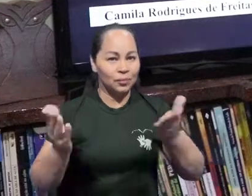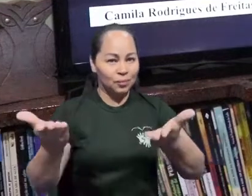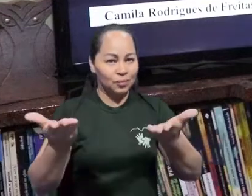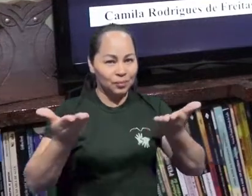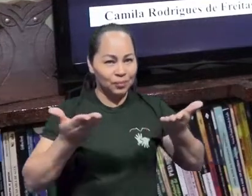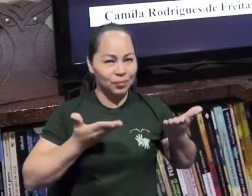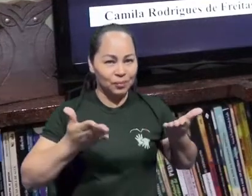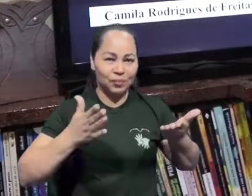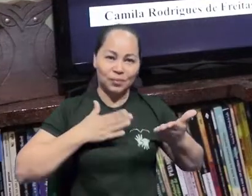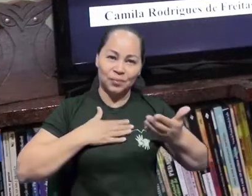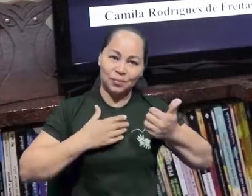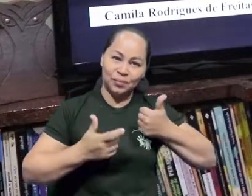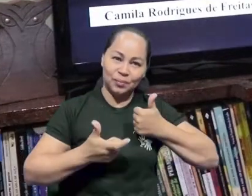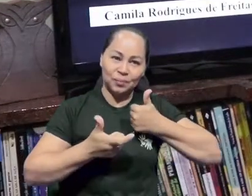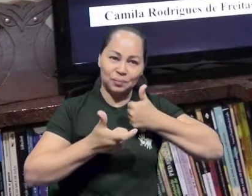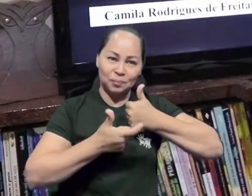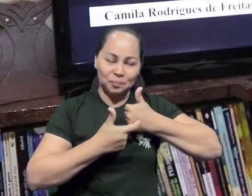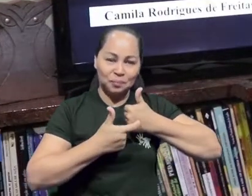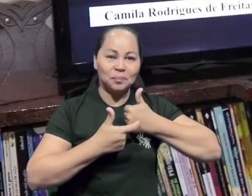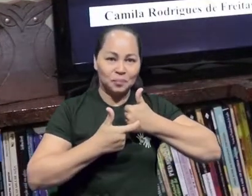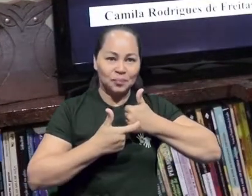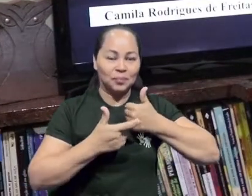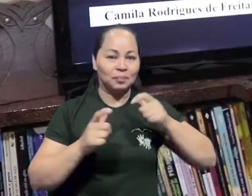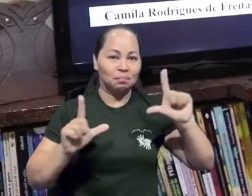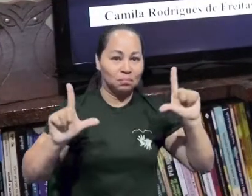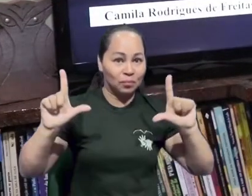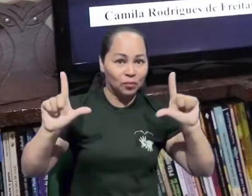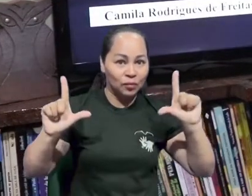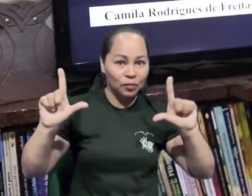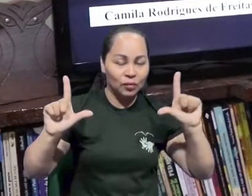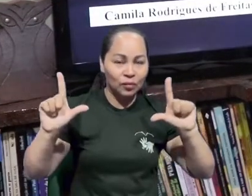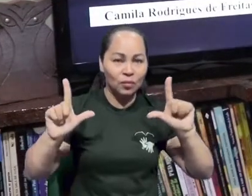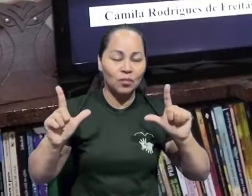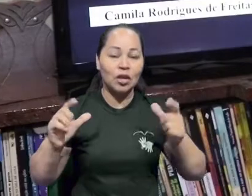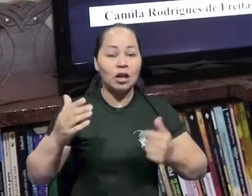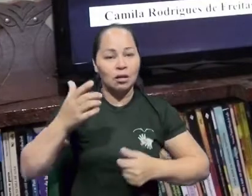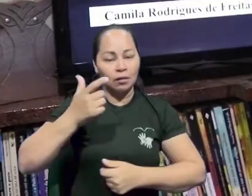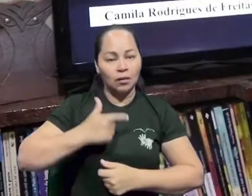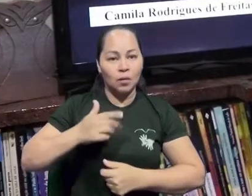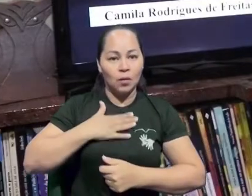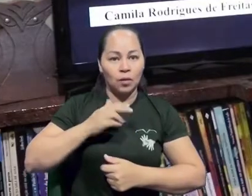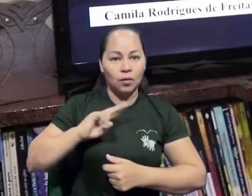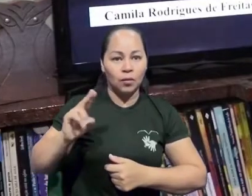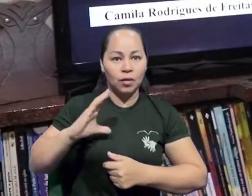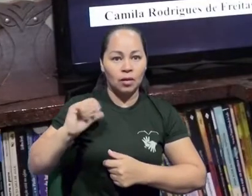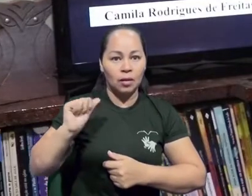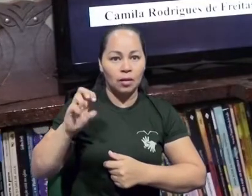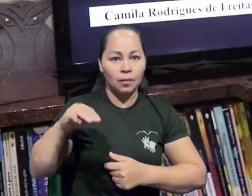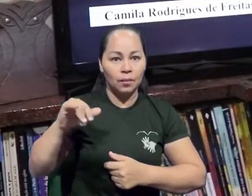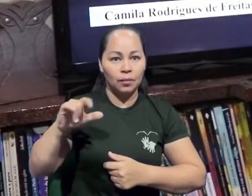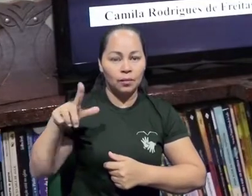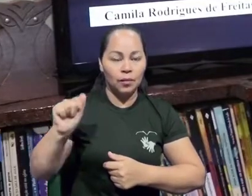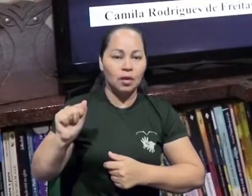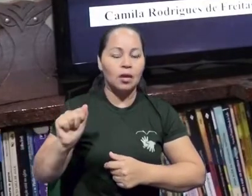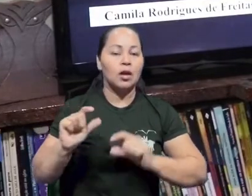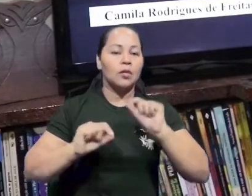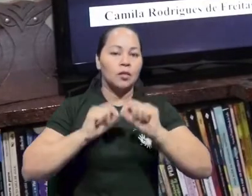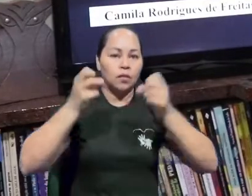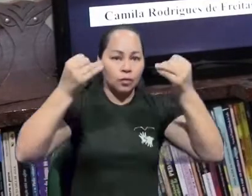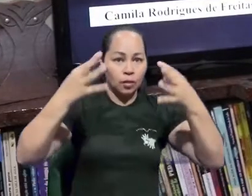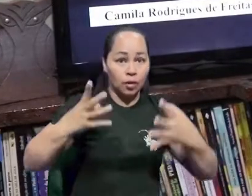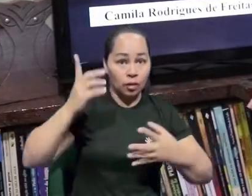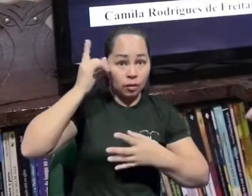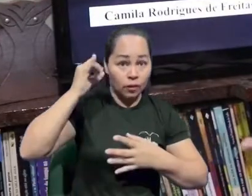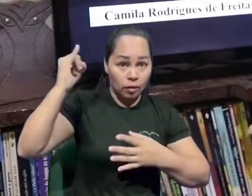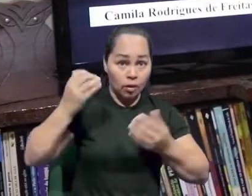Sejam muito bem-vindos ao meu canal. Eu sou a professora Camila e no vídeo de hoje eu trago a parte 2 da avaliação inicial. Um modelo para